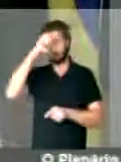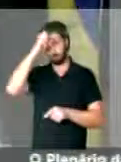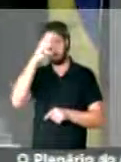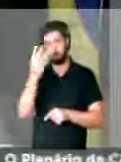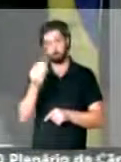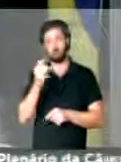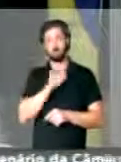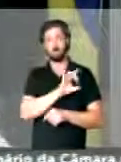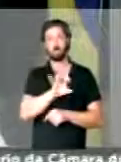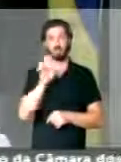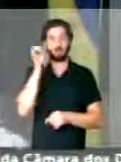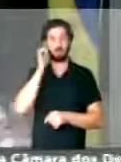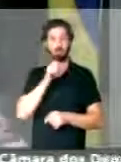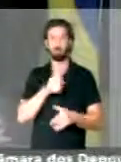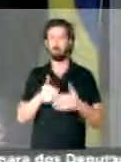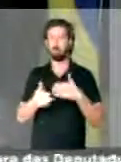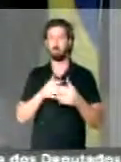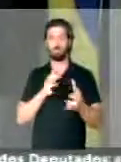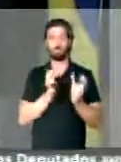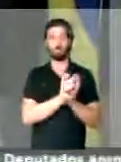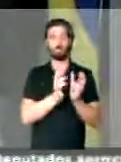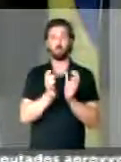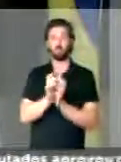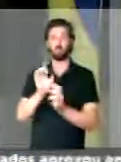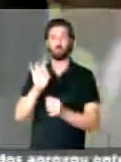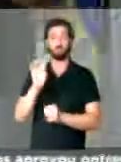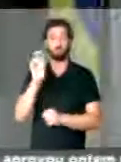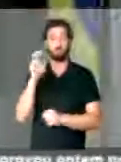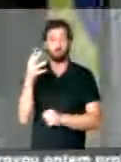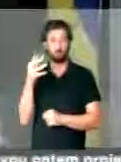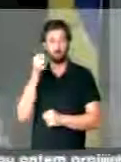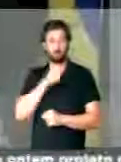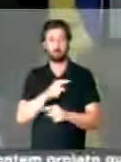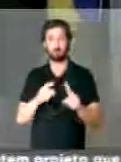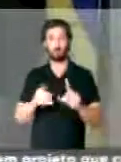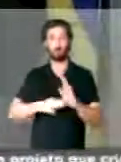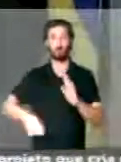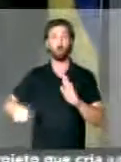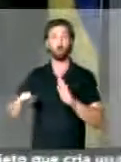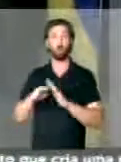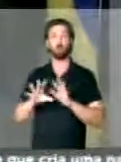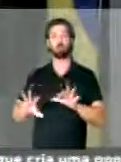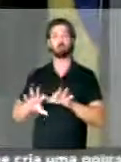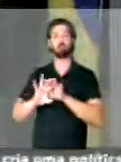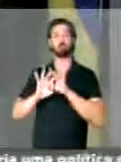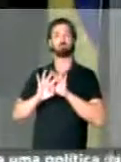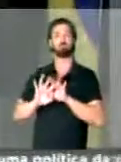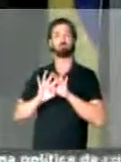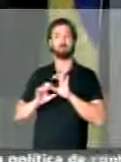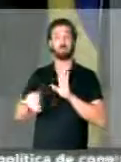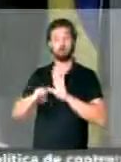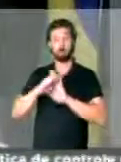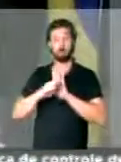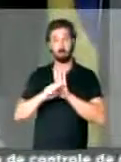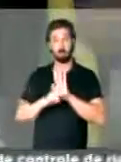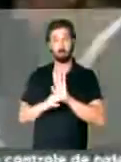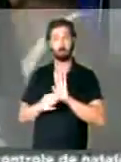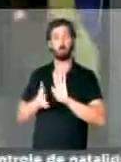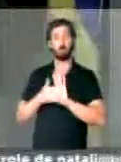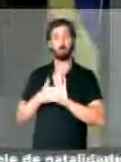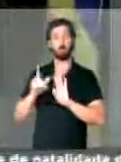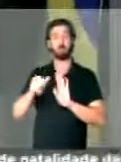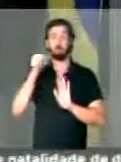com cada mulher, ainda que seja uma bancada de 54 mulheres, mas todas elas se unem quando as pautas são pautas